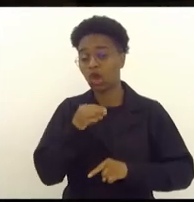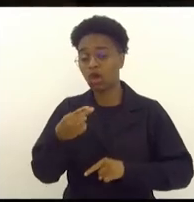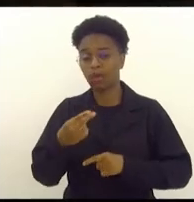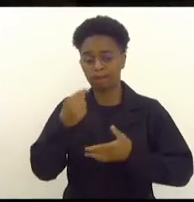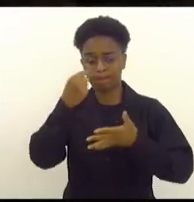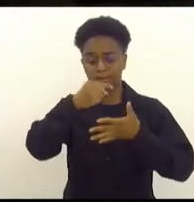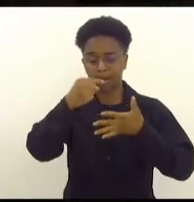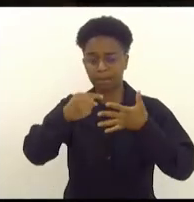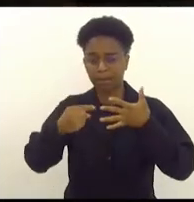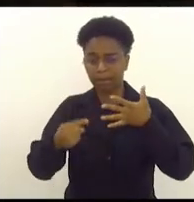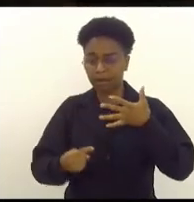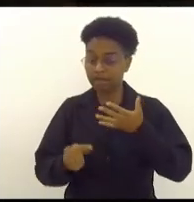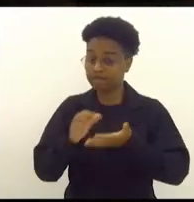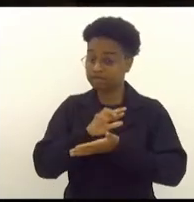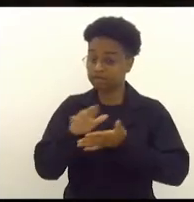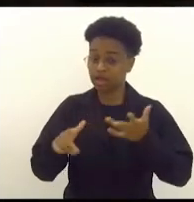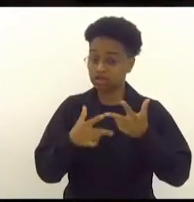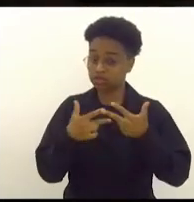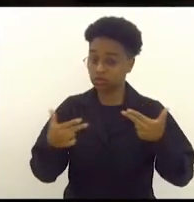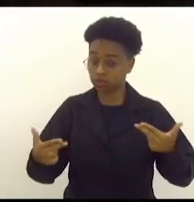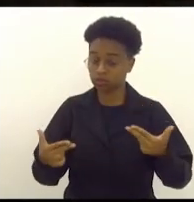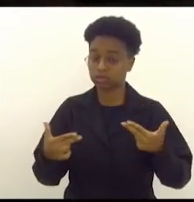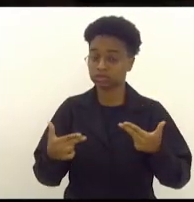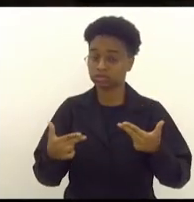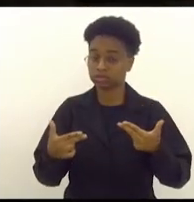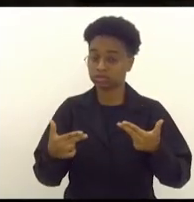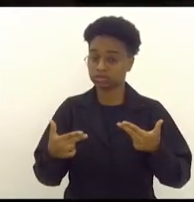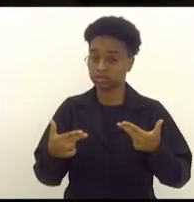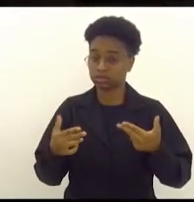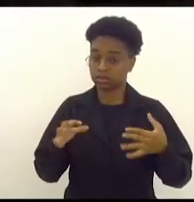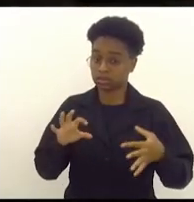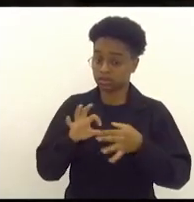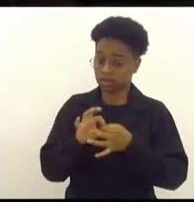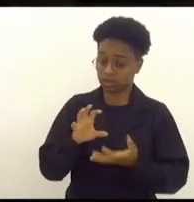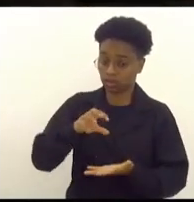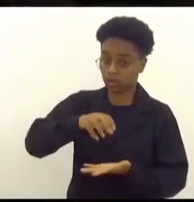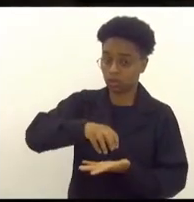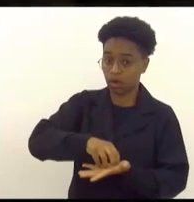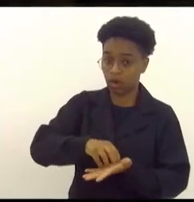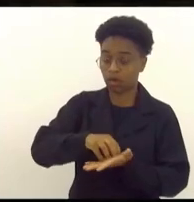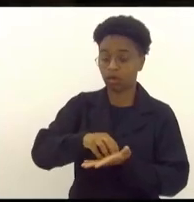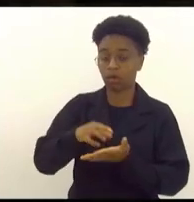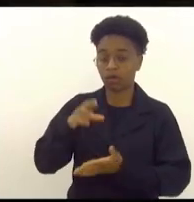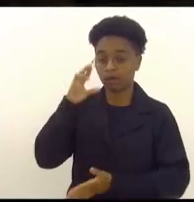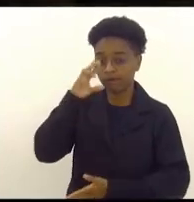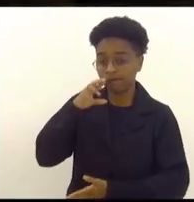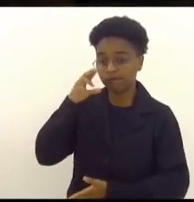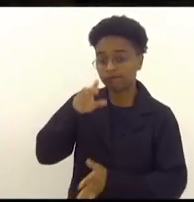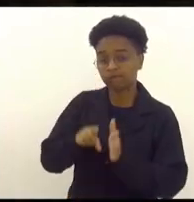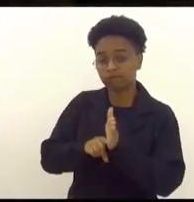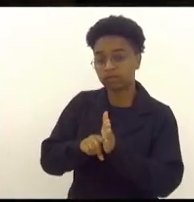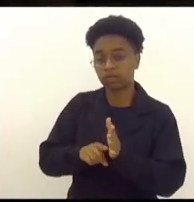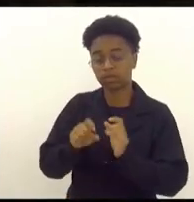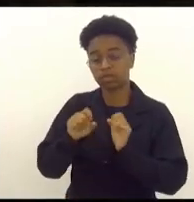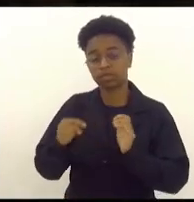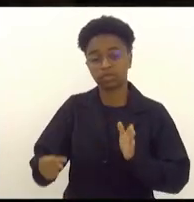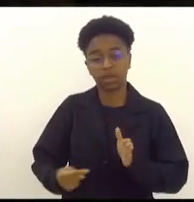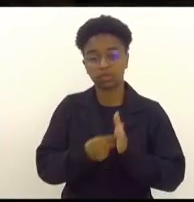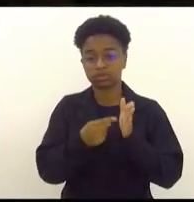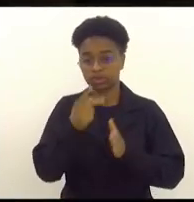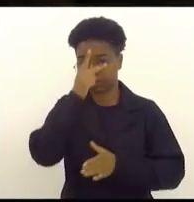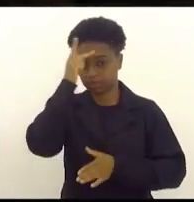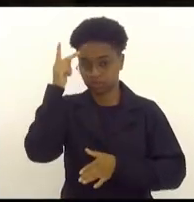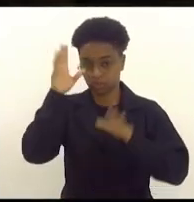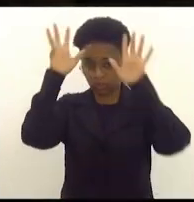conjunto de indícios que levem ao órgão investigativo denunciar a pessoa ao Tribunal